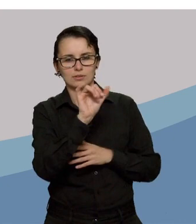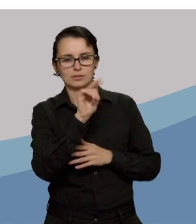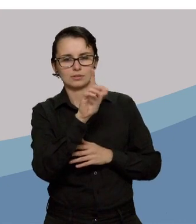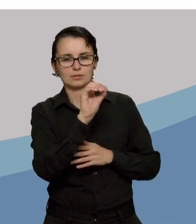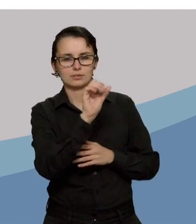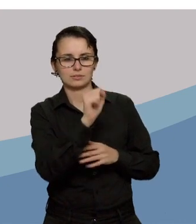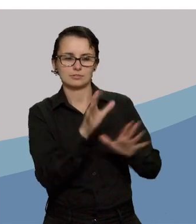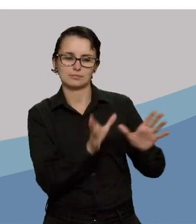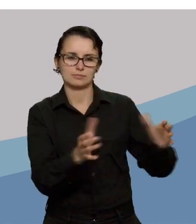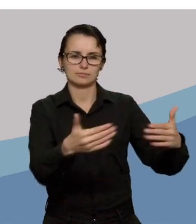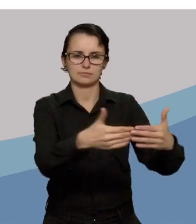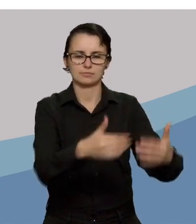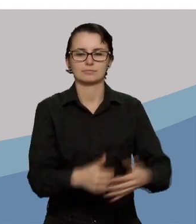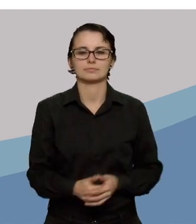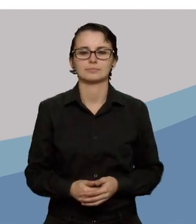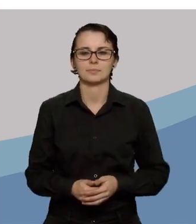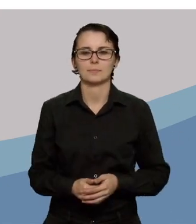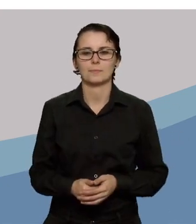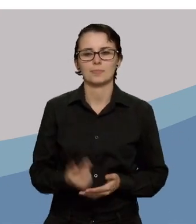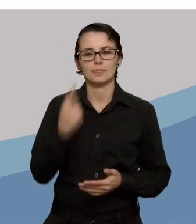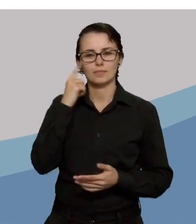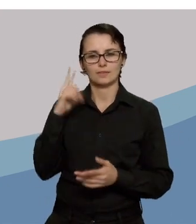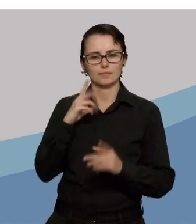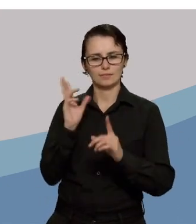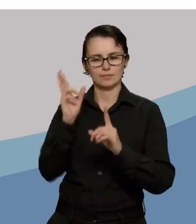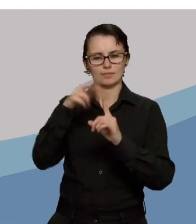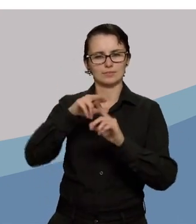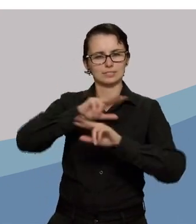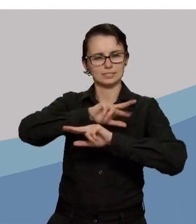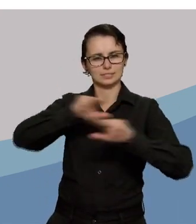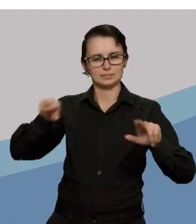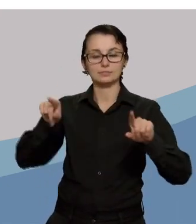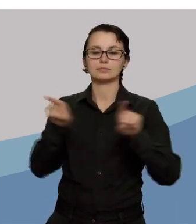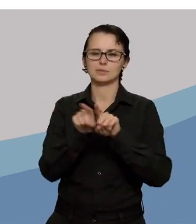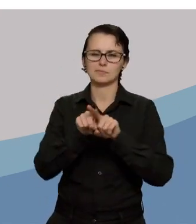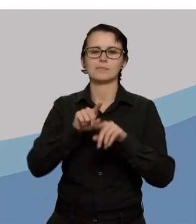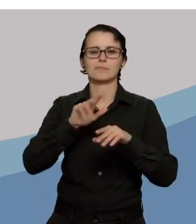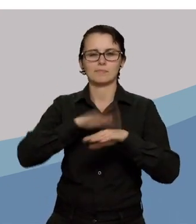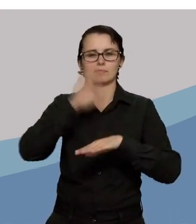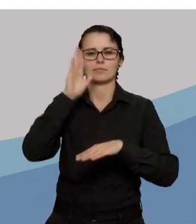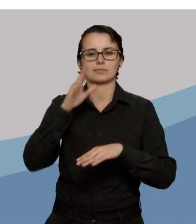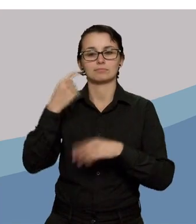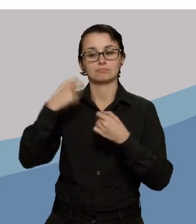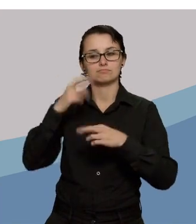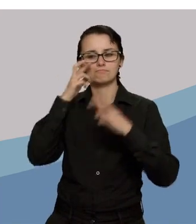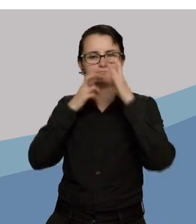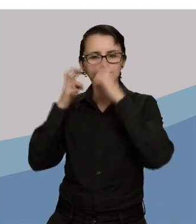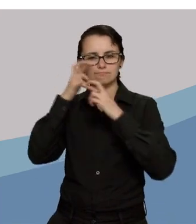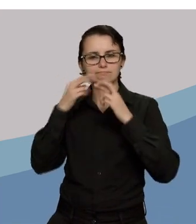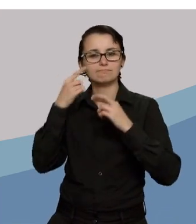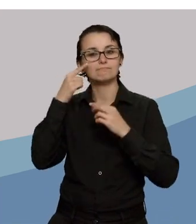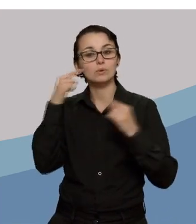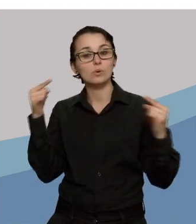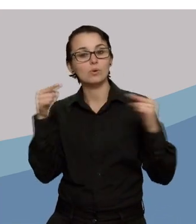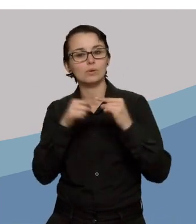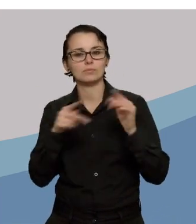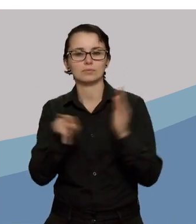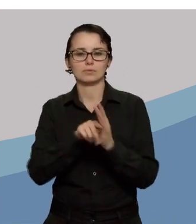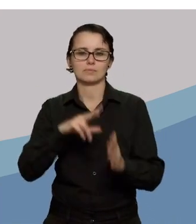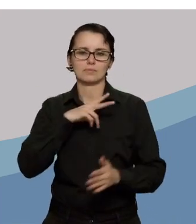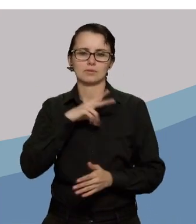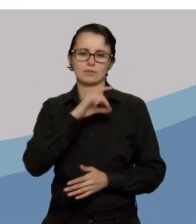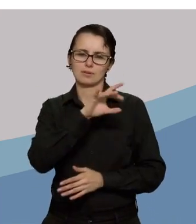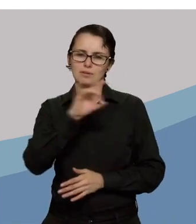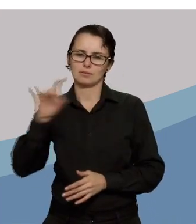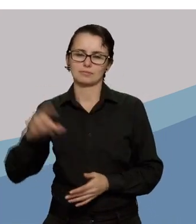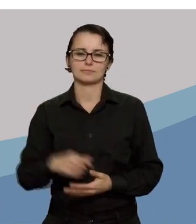parâmetros detalhados nesta aula, existem muitos outros que devem ser avaliados de acordo com a necessidade e particularidade